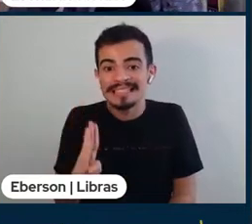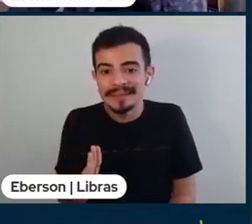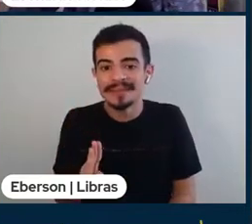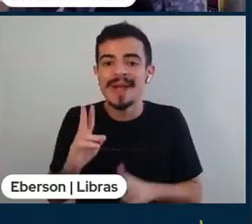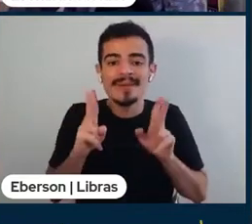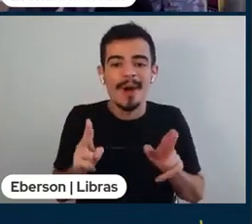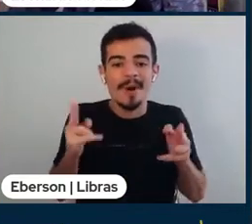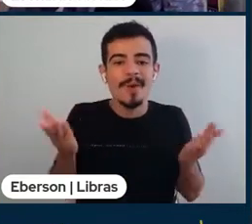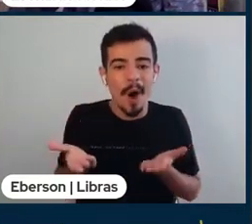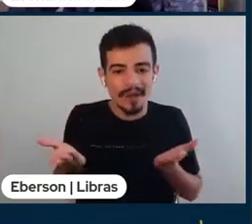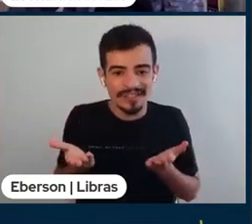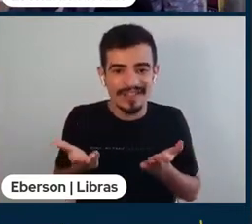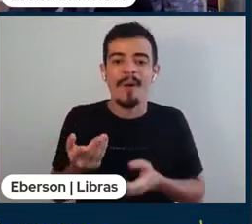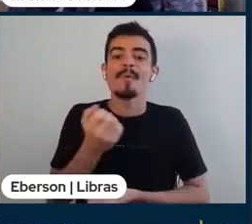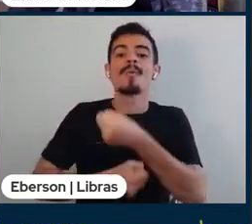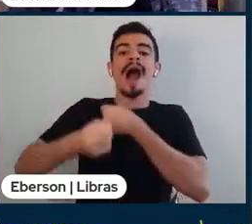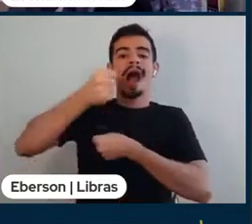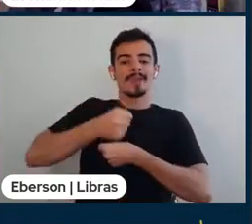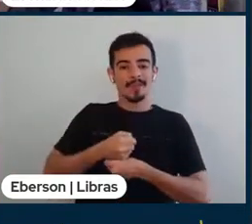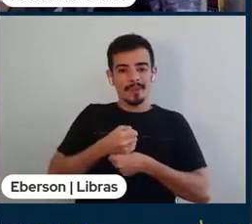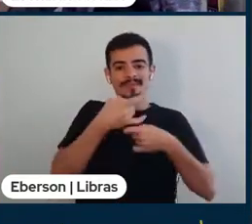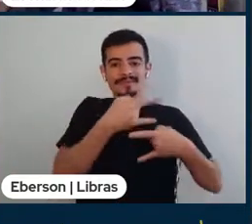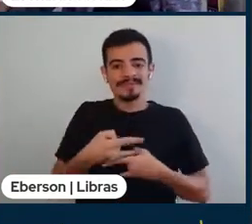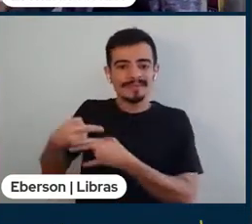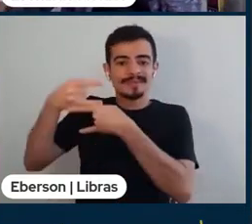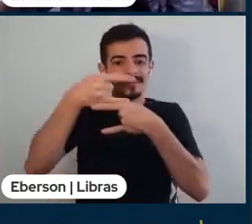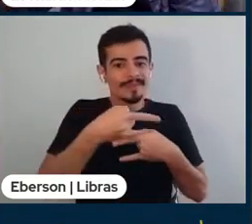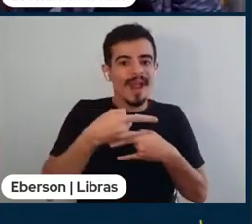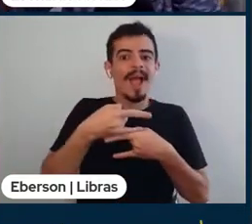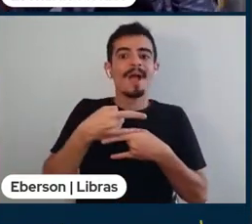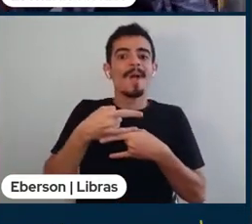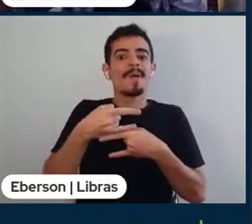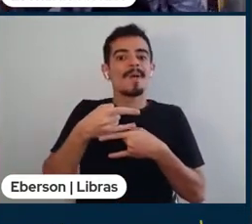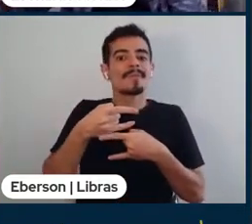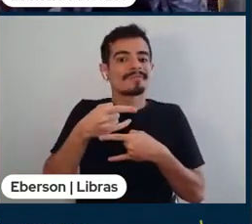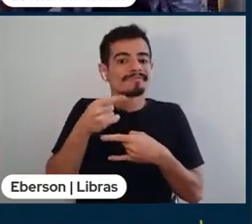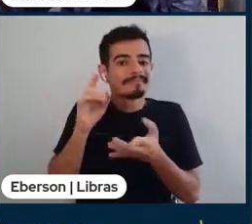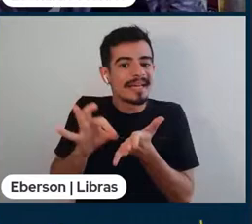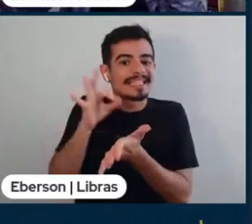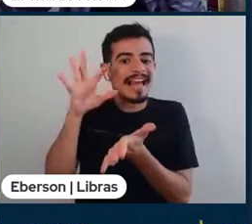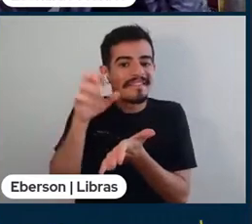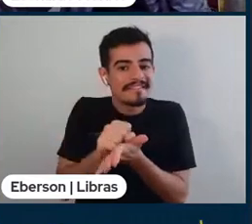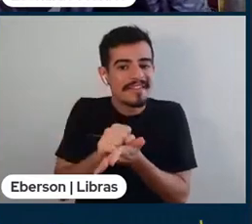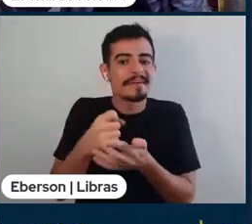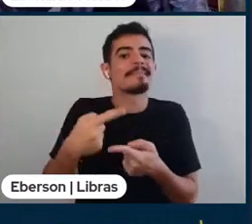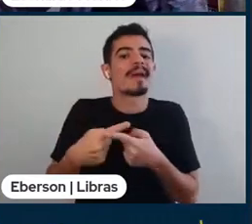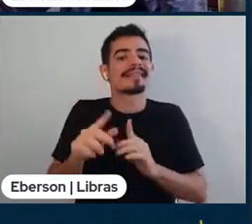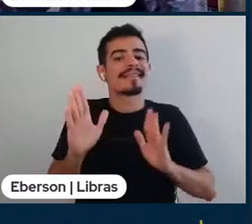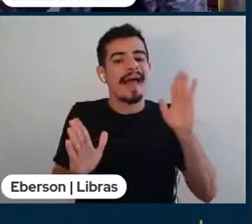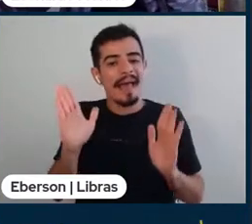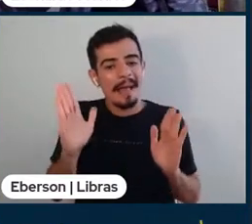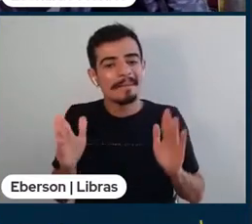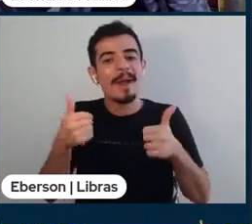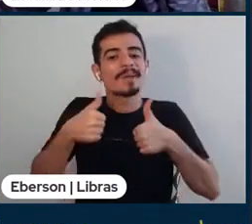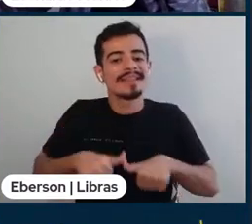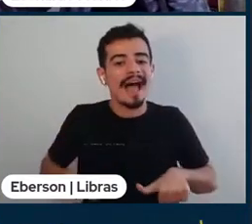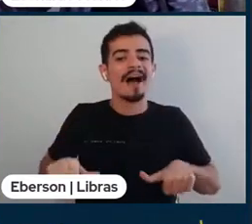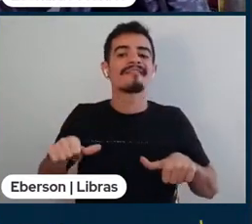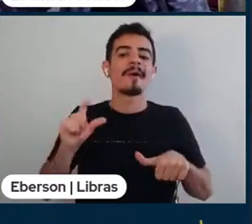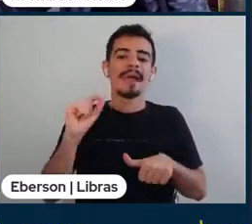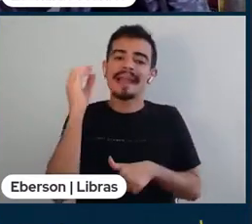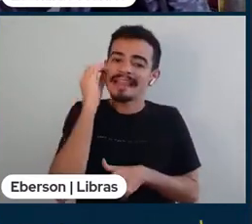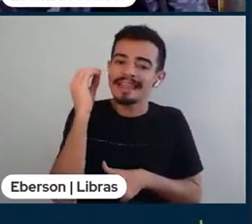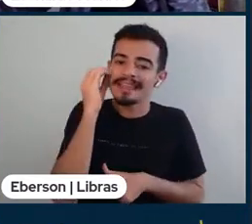Um ano atrás eu conheci, eu fiquei sabendo que ia ter, e aí me inscrevi, porque naquela época eu estava, né, fazendo networking, tentando conhecer